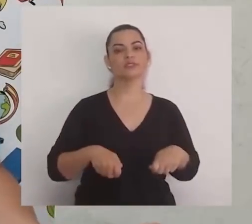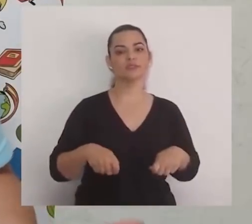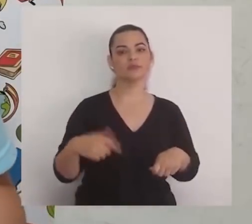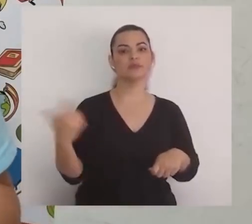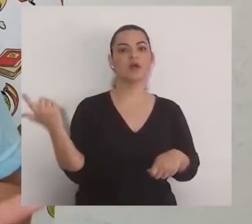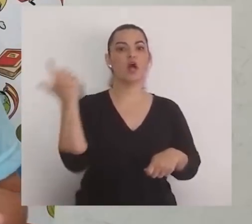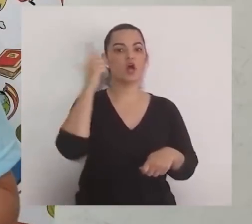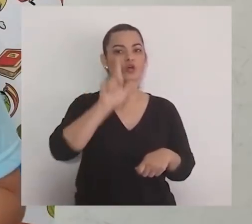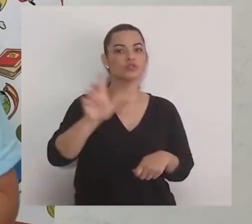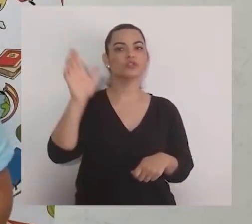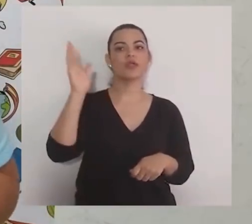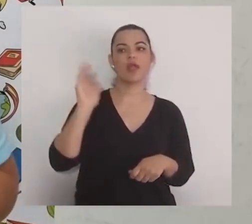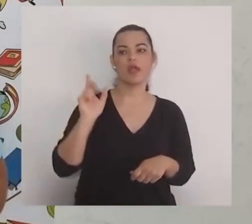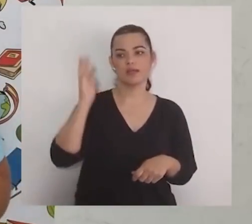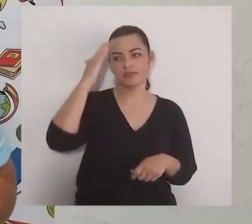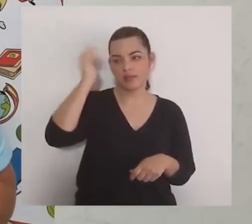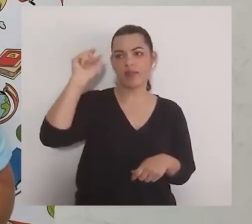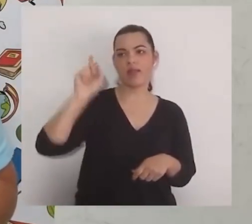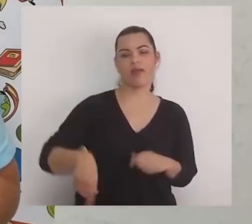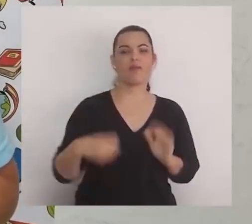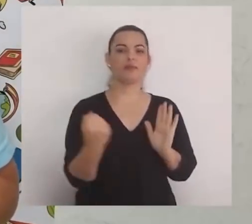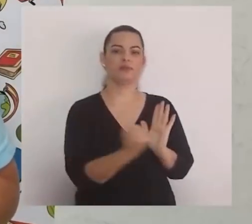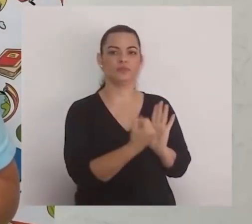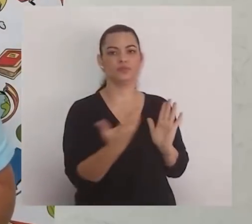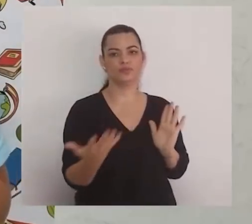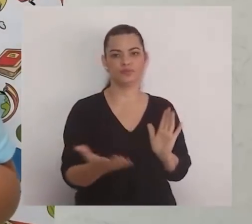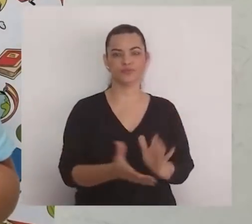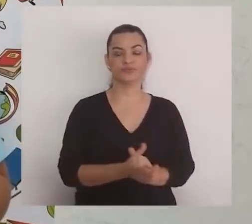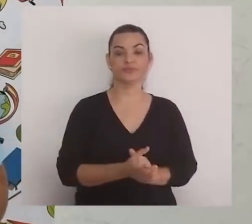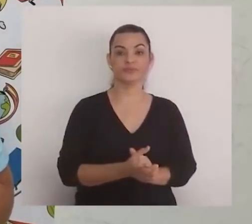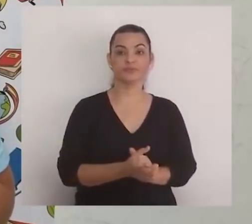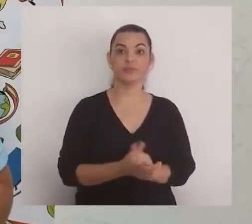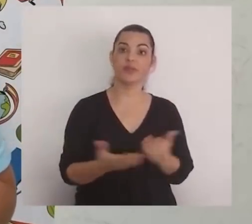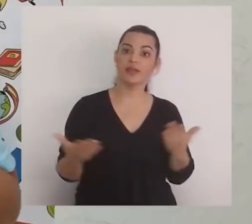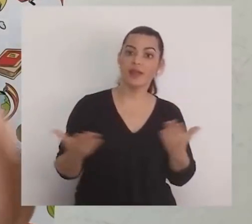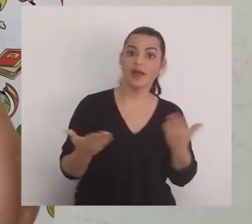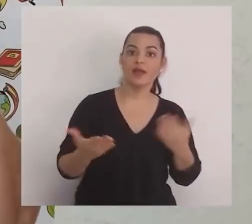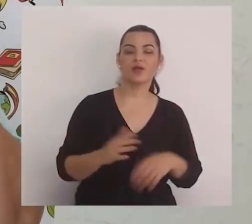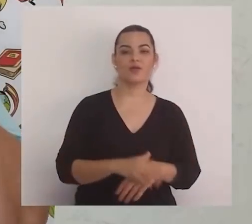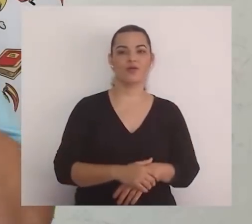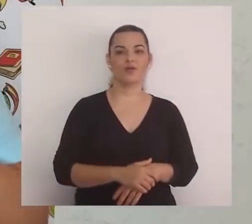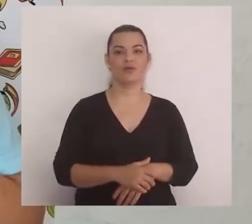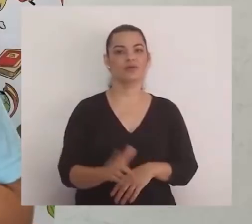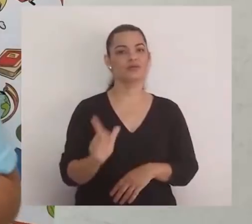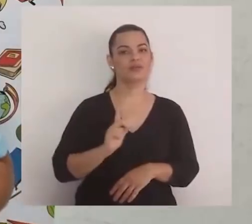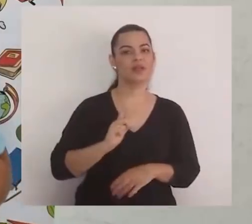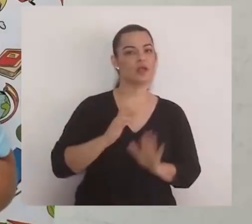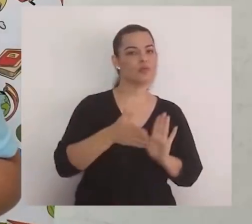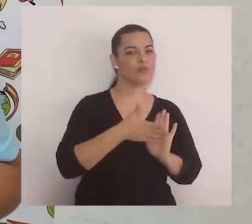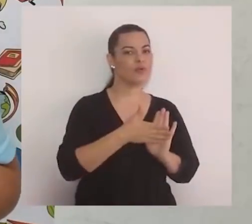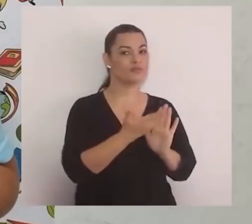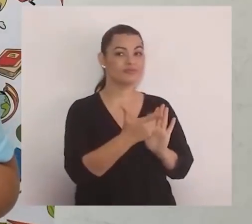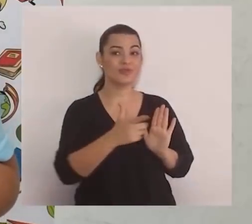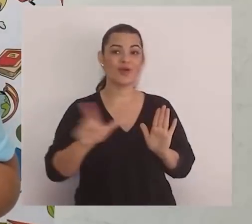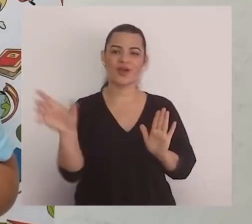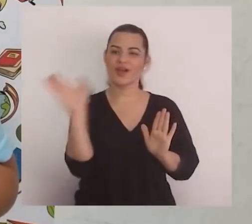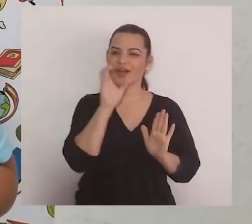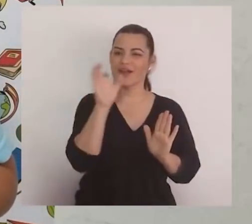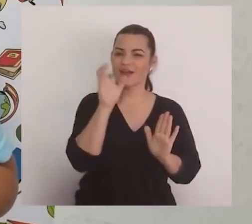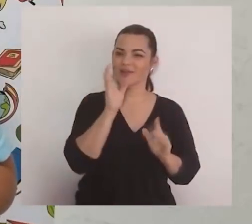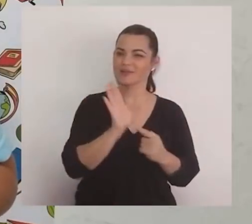1937, faz bastante tempo que nós temos esse decreto, ele não só organiza a proteção